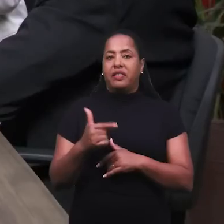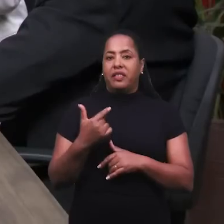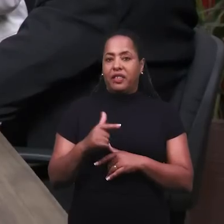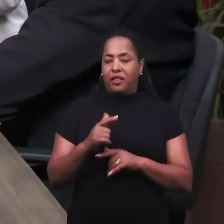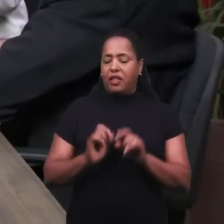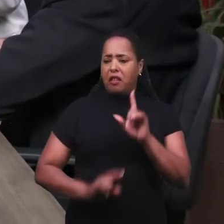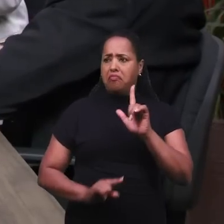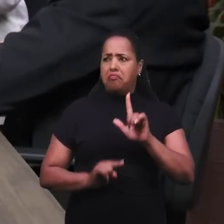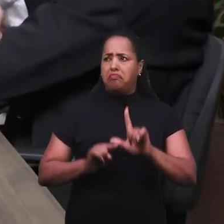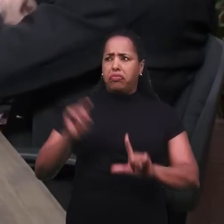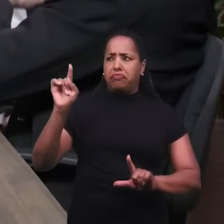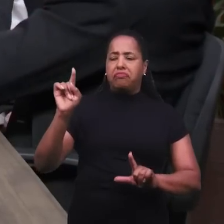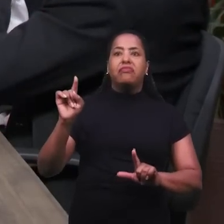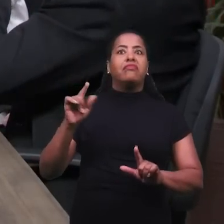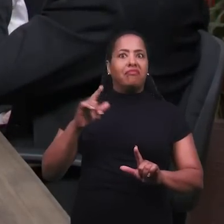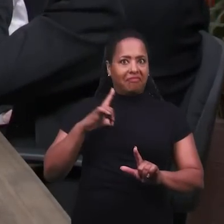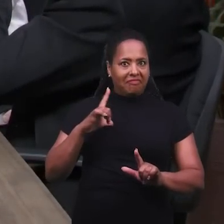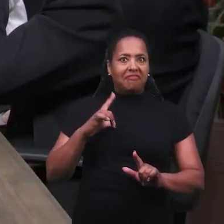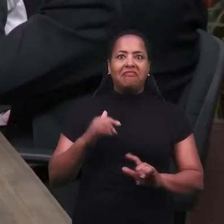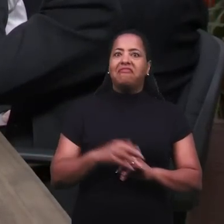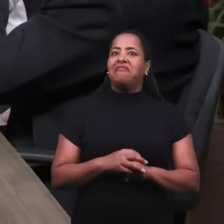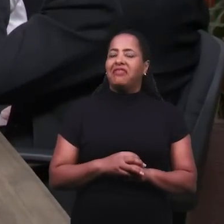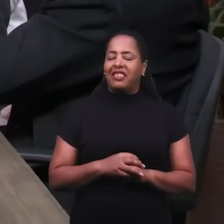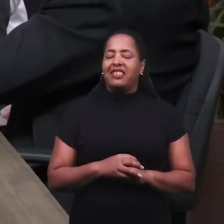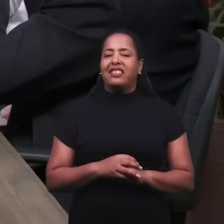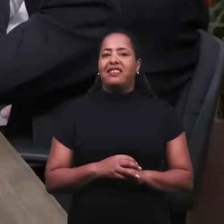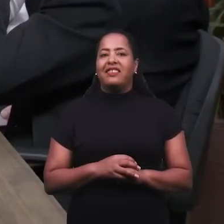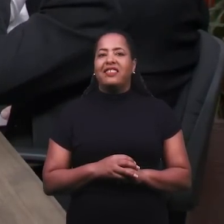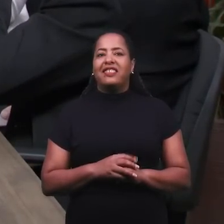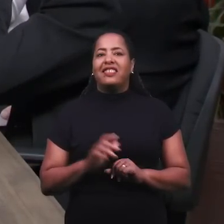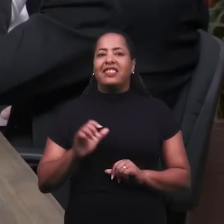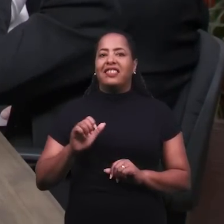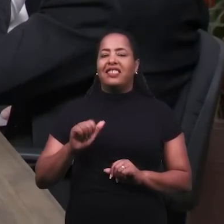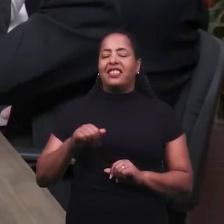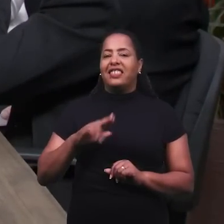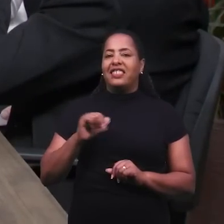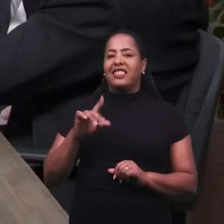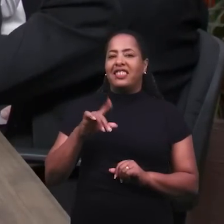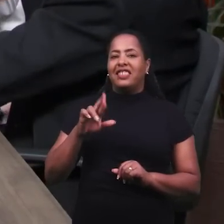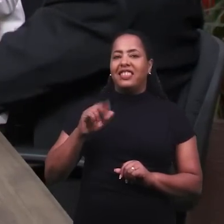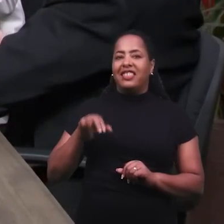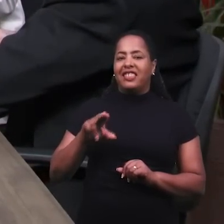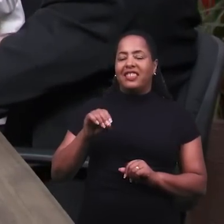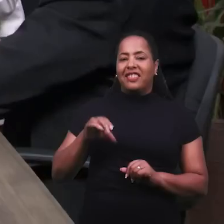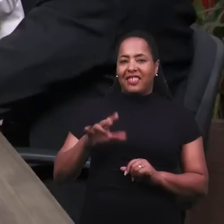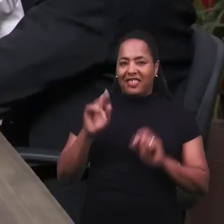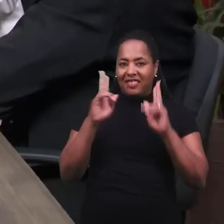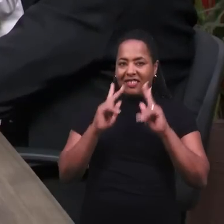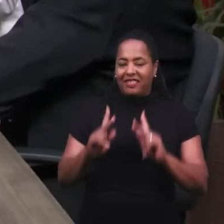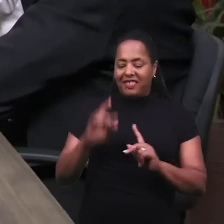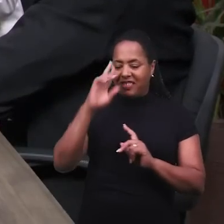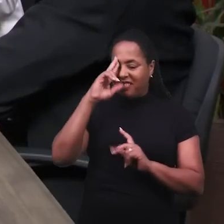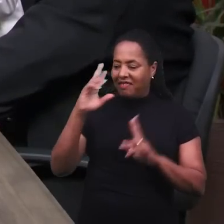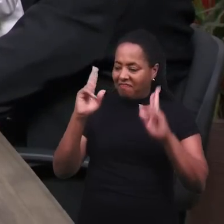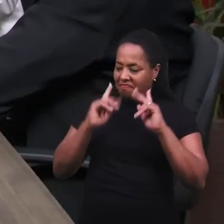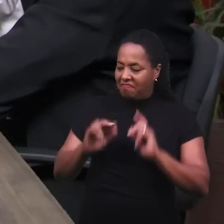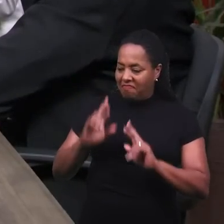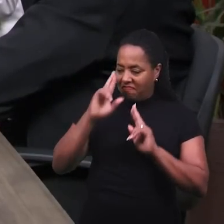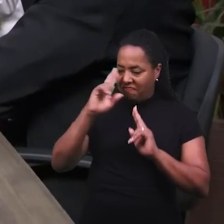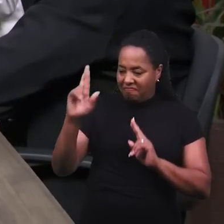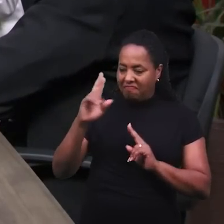na nossa igreja, está conosco aqui para também falar conosco. Pastor Adriano, paz do Senhor, seja bem-vindo. Paz do Senhor, pastor